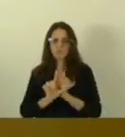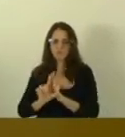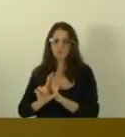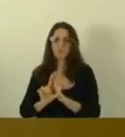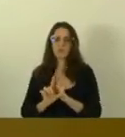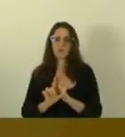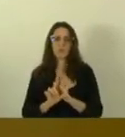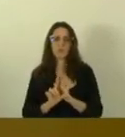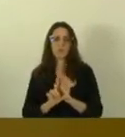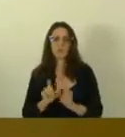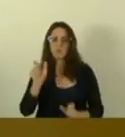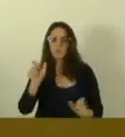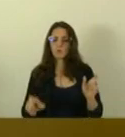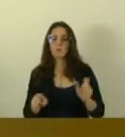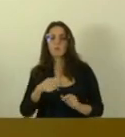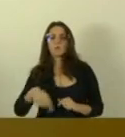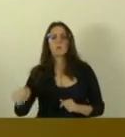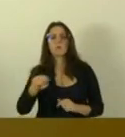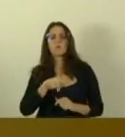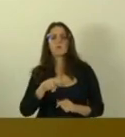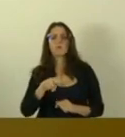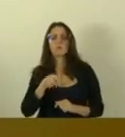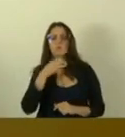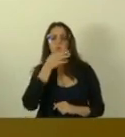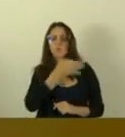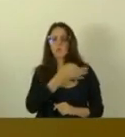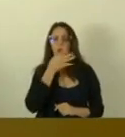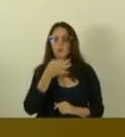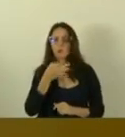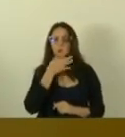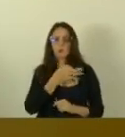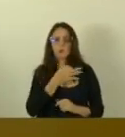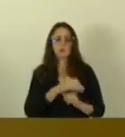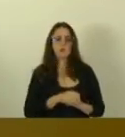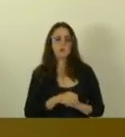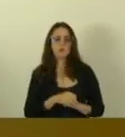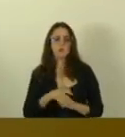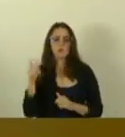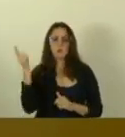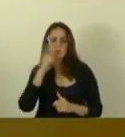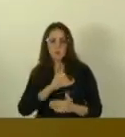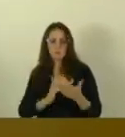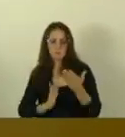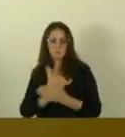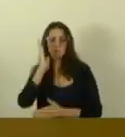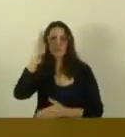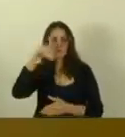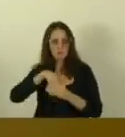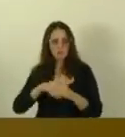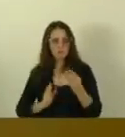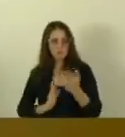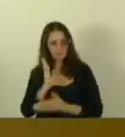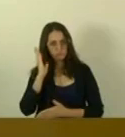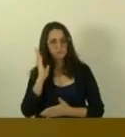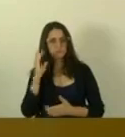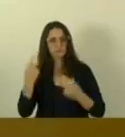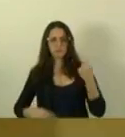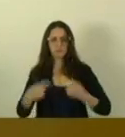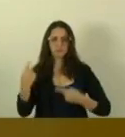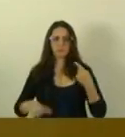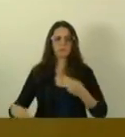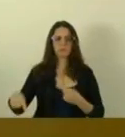possam se posicionar e, através desses posicionamentos, ganhar eleições. e debater temas